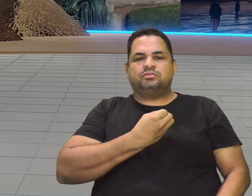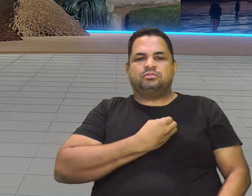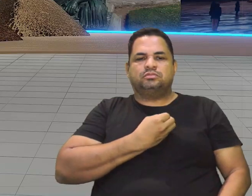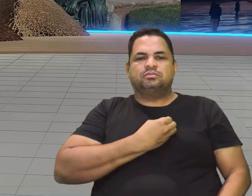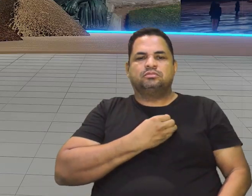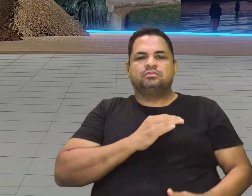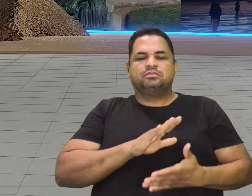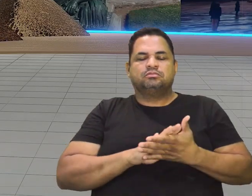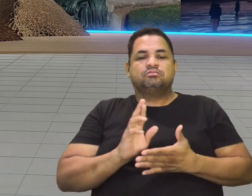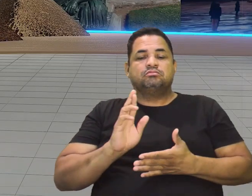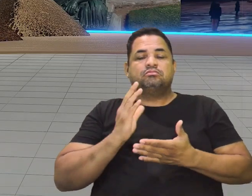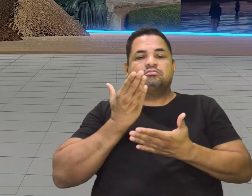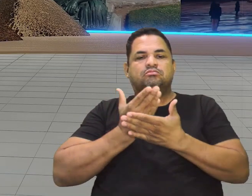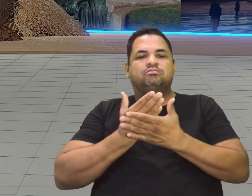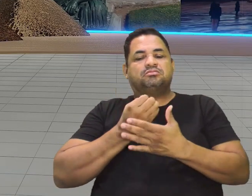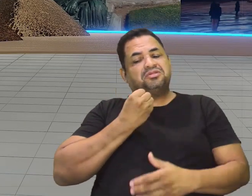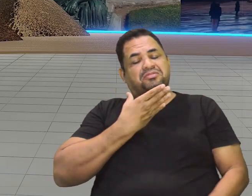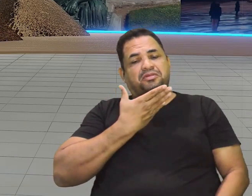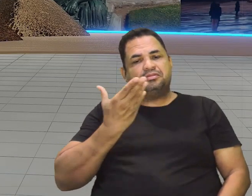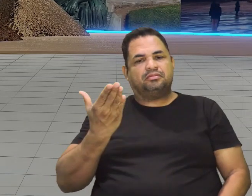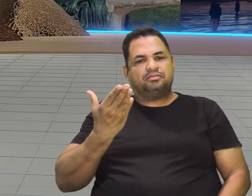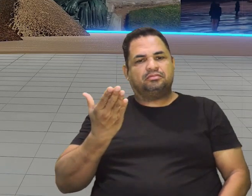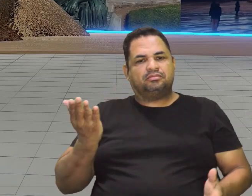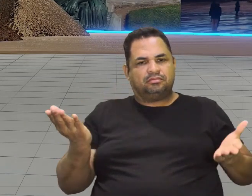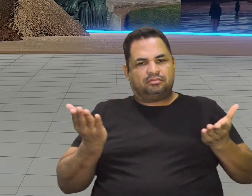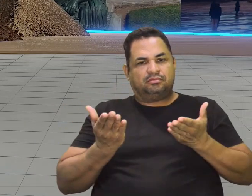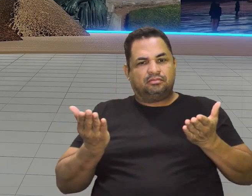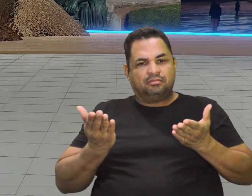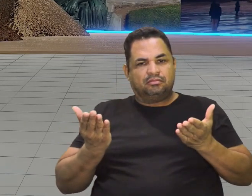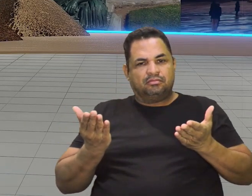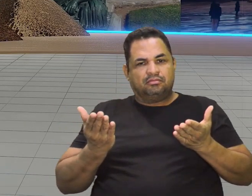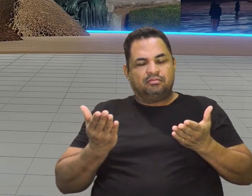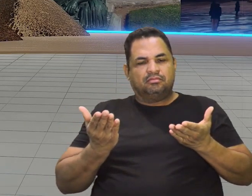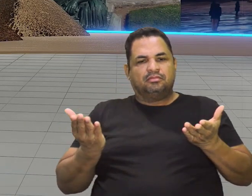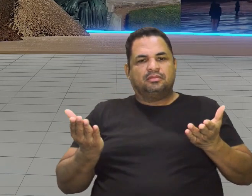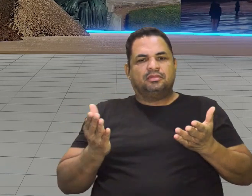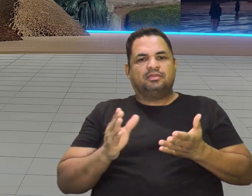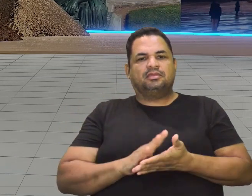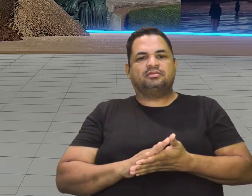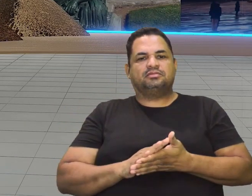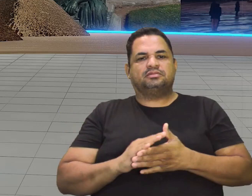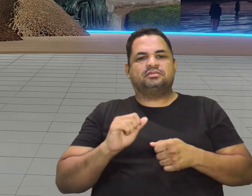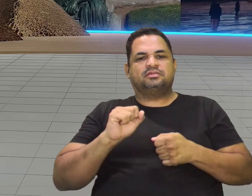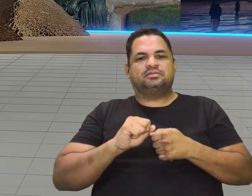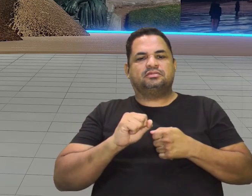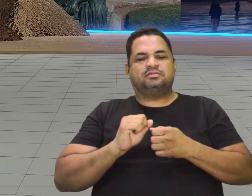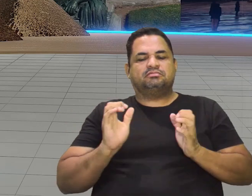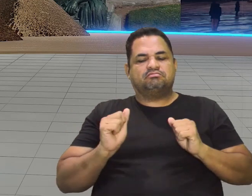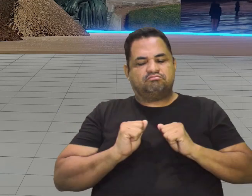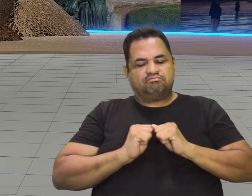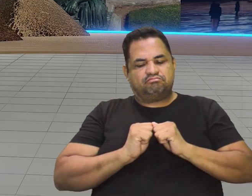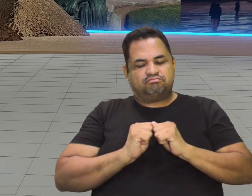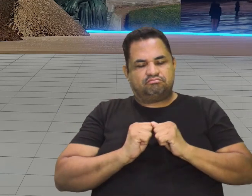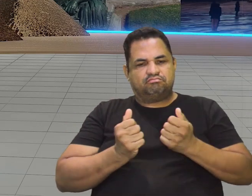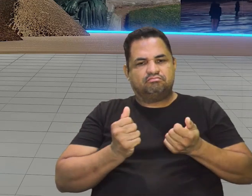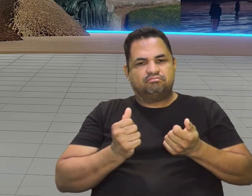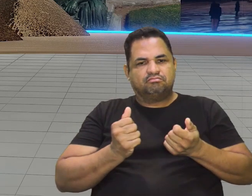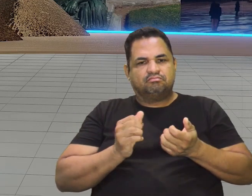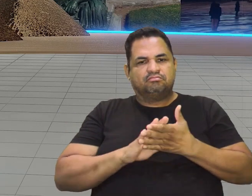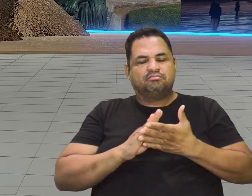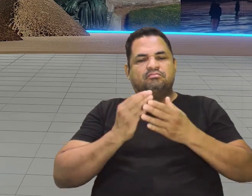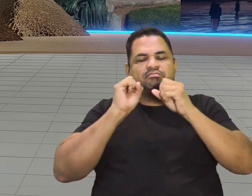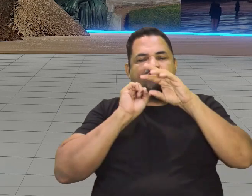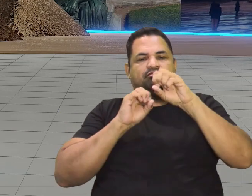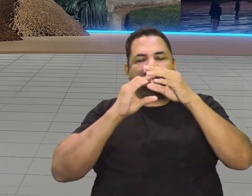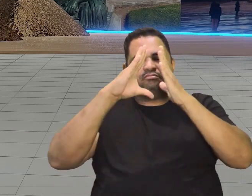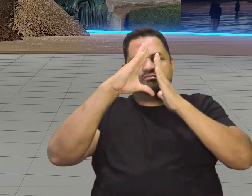quem estudou, tá de boa. Agora é contigo. Eu já fiz a minha parte, deu o conteúdo,